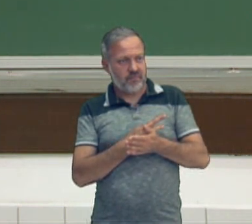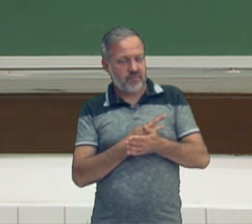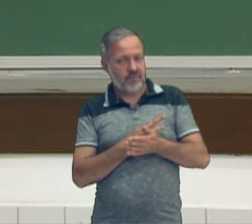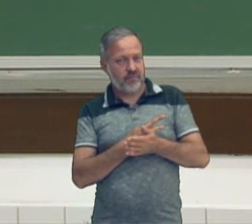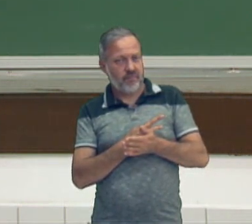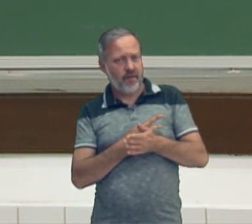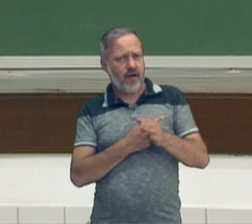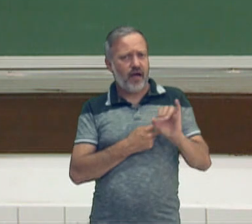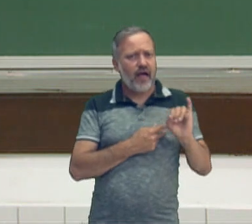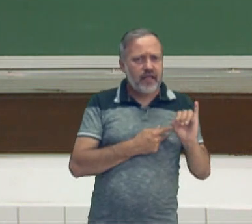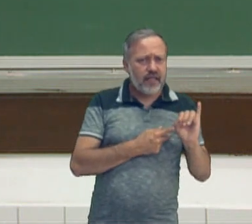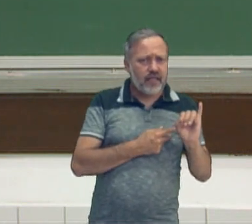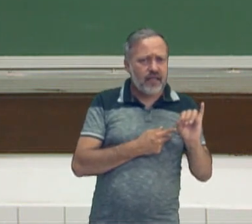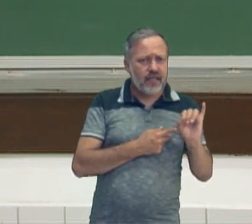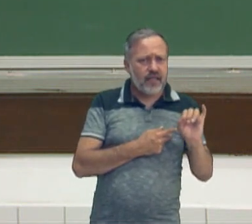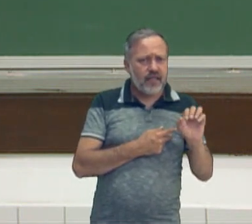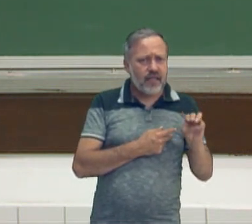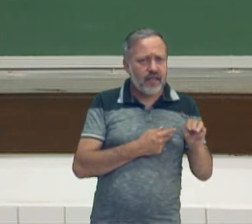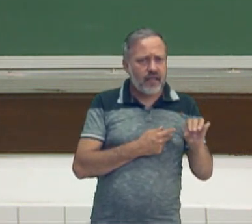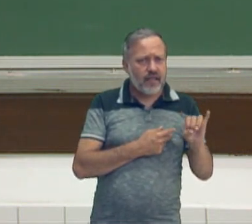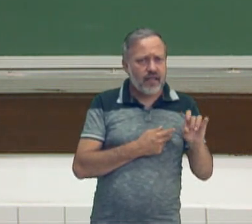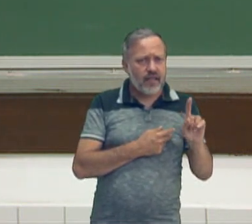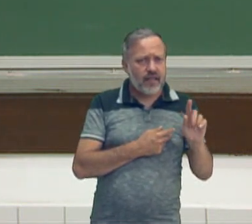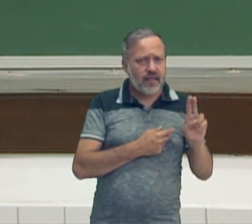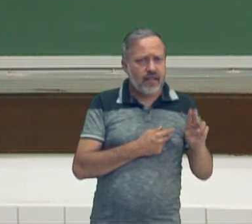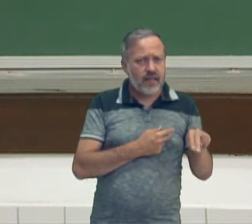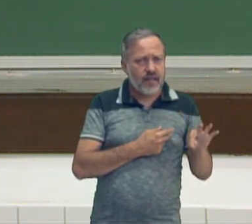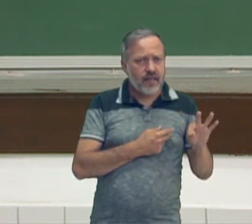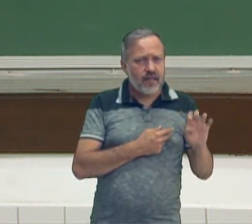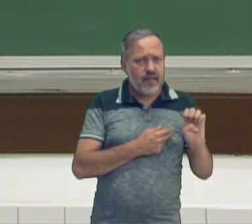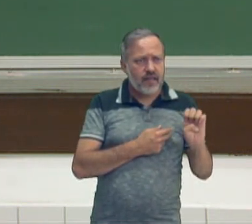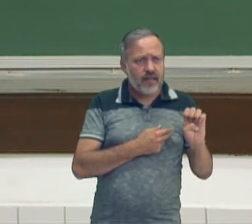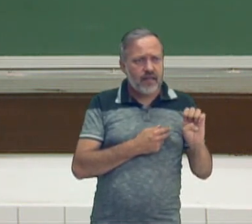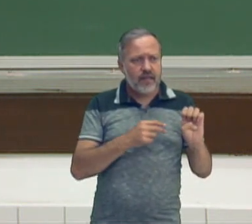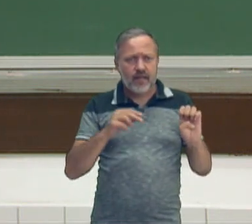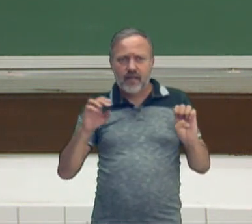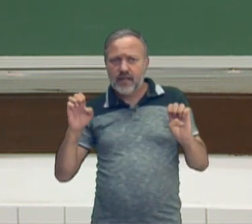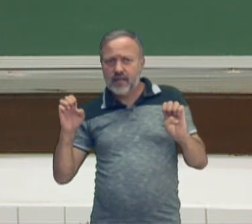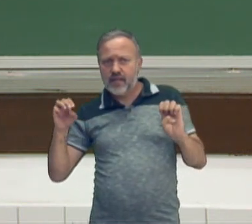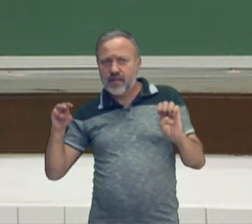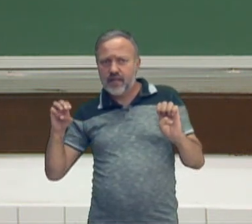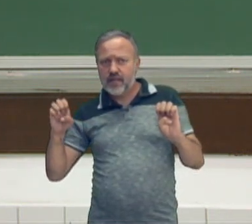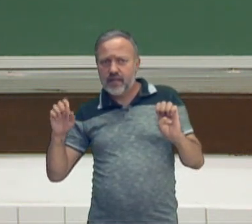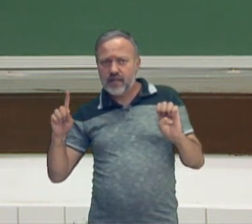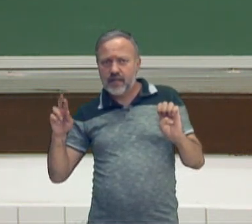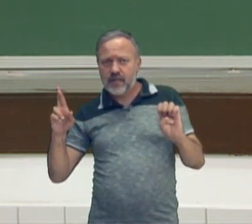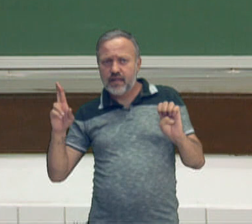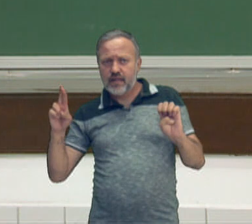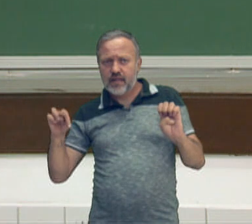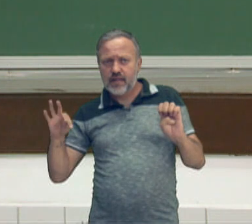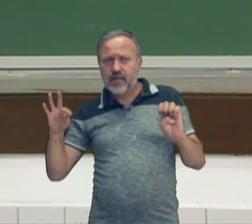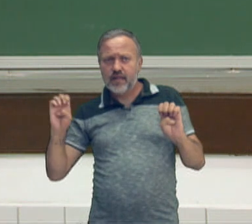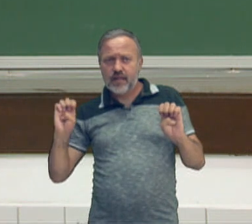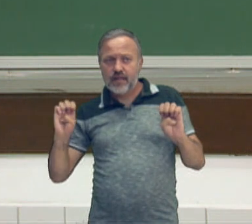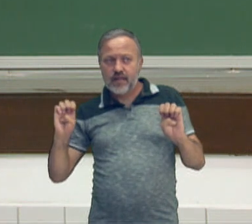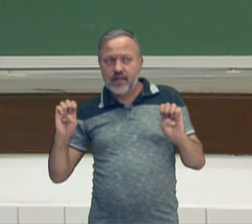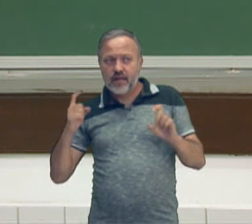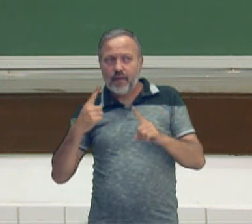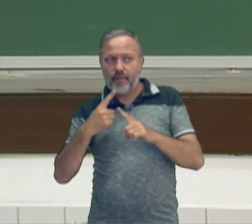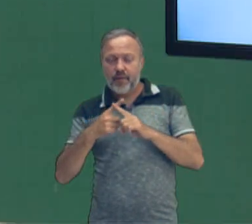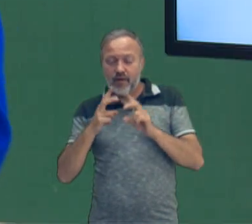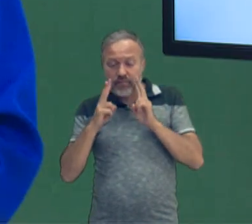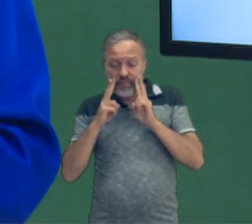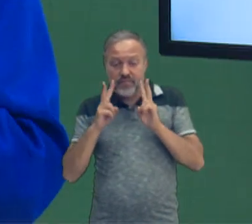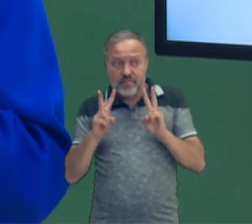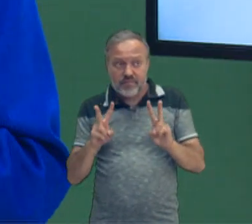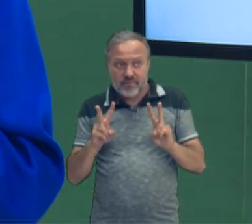imigrante e você está chegando. Emigrante, está indo embora. Como os dois estão errados? Porque depende do ponto de vista.